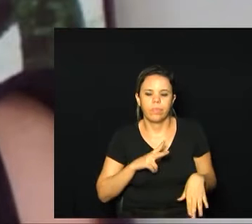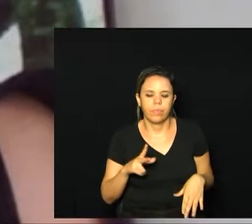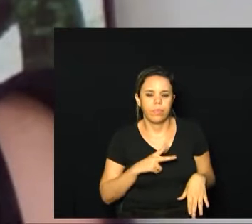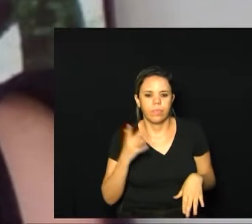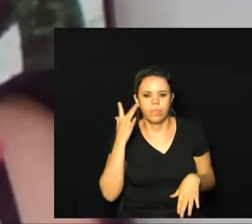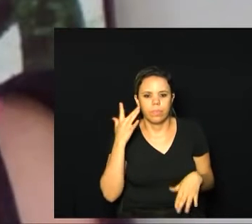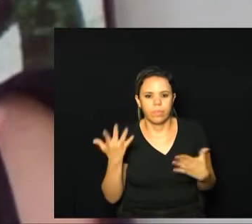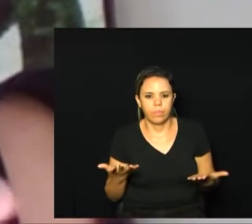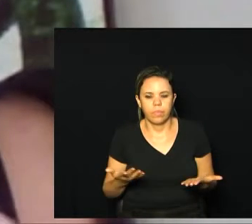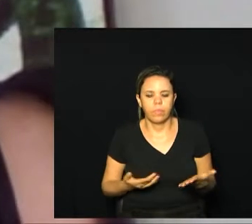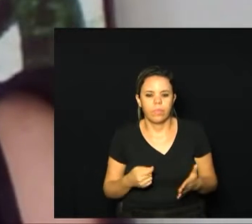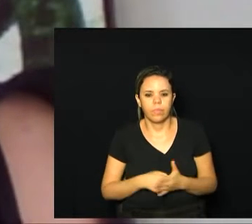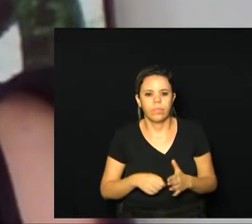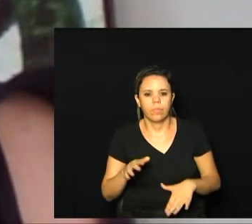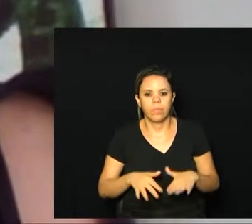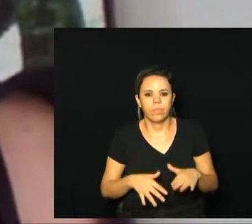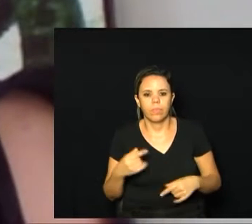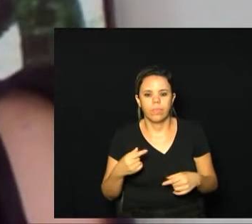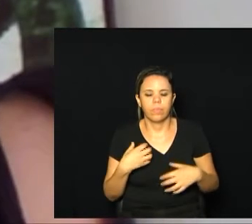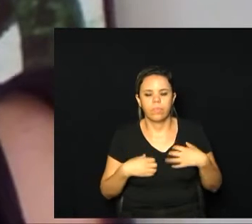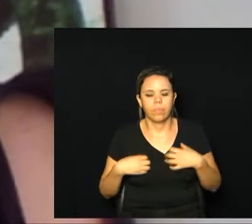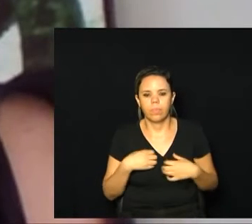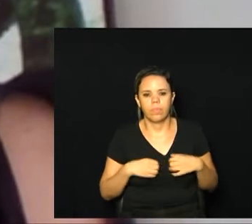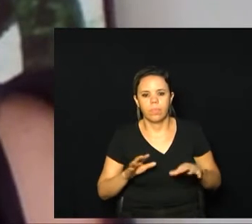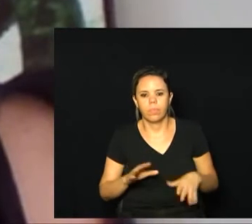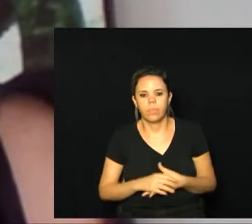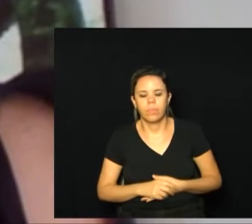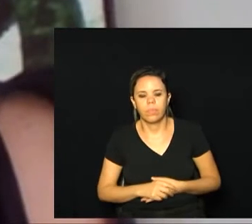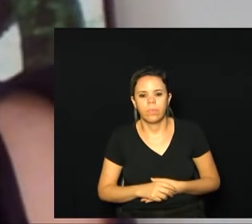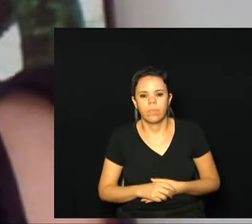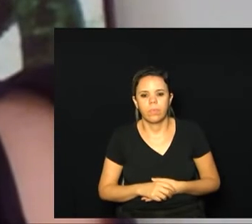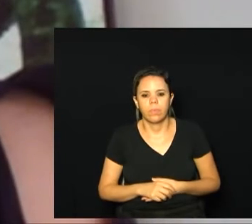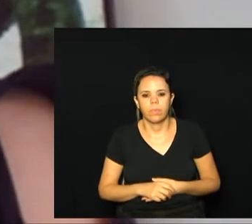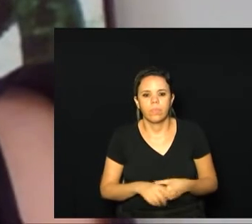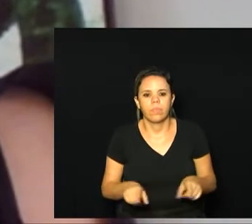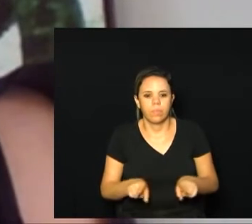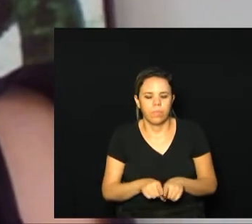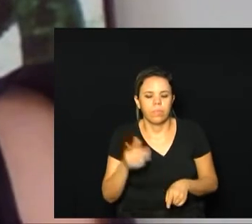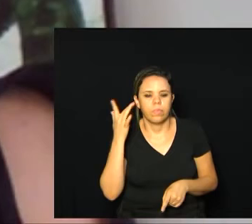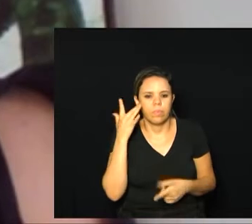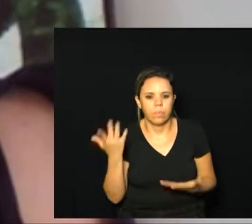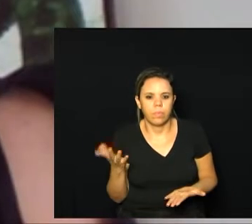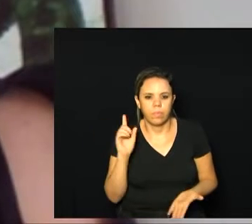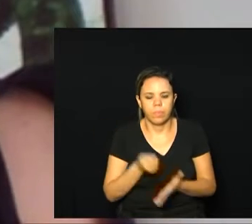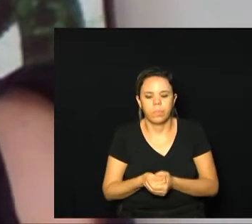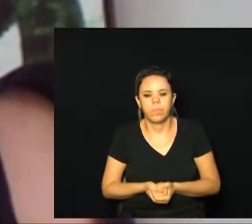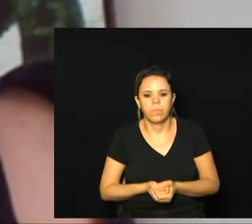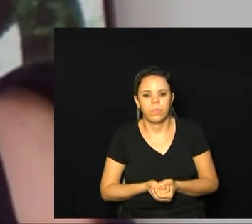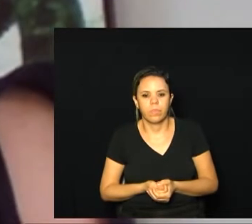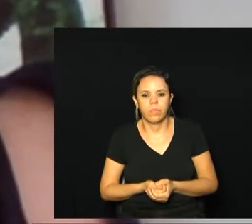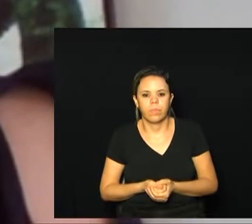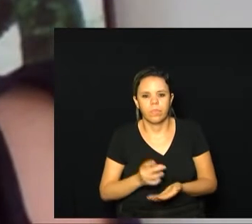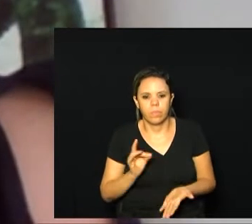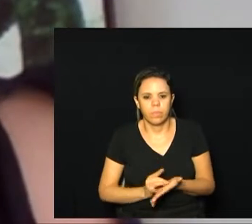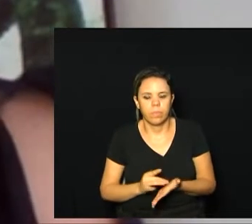acho que era o que causava talvez maior desconforto, mas também acho que é uma decisão